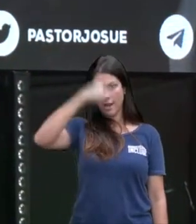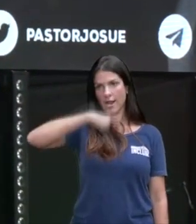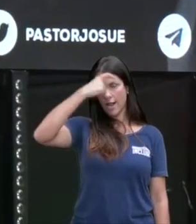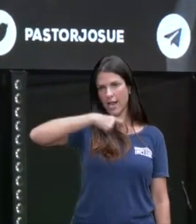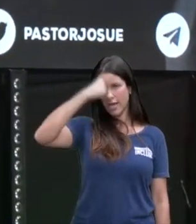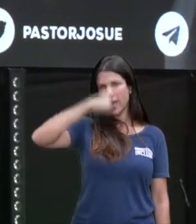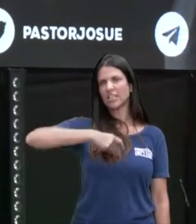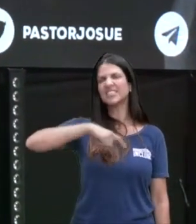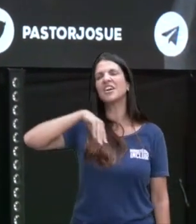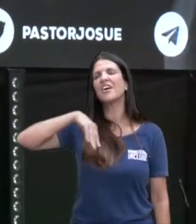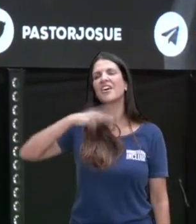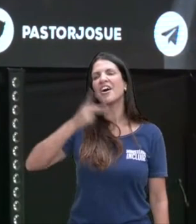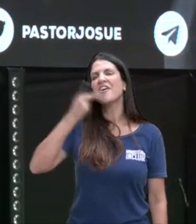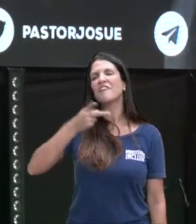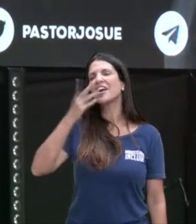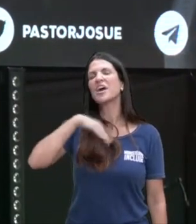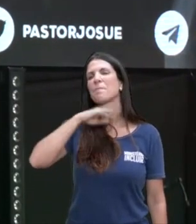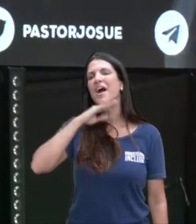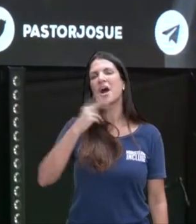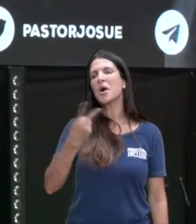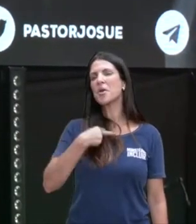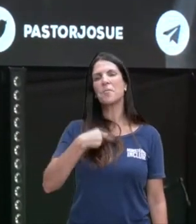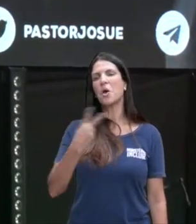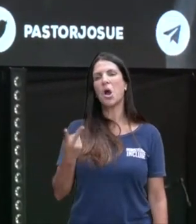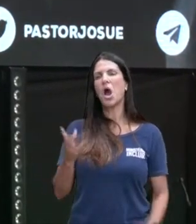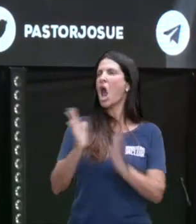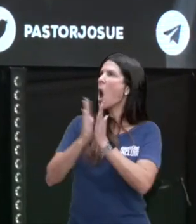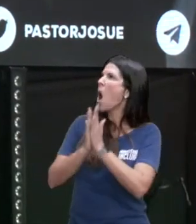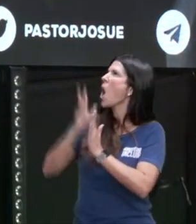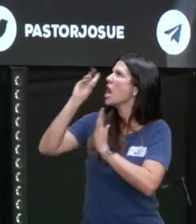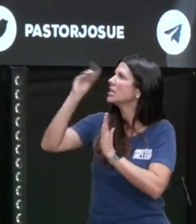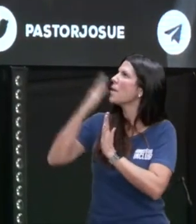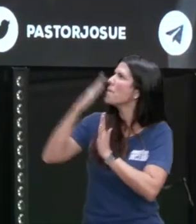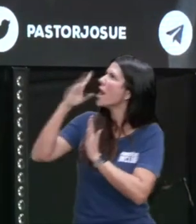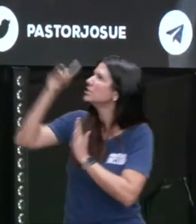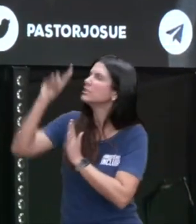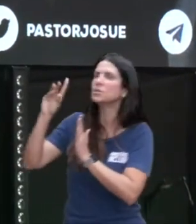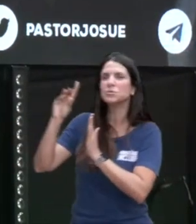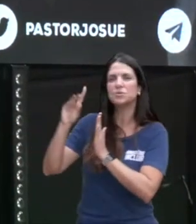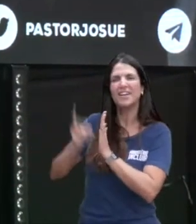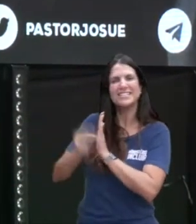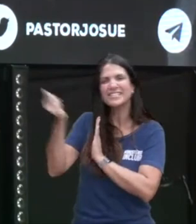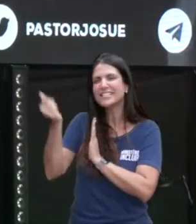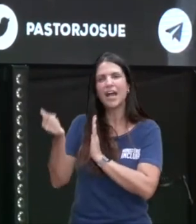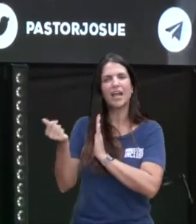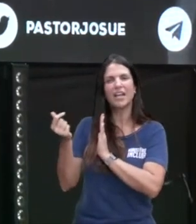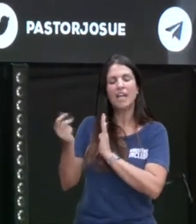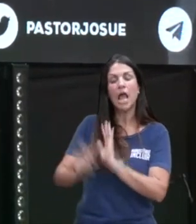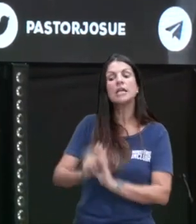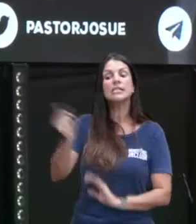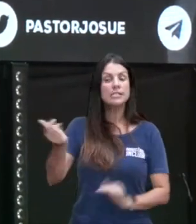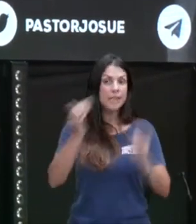pé eu pedi para Deus uma saída pega abre uma porta e ainda sai é um ramo a pessoa fala cara